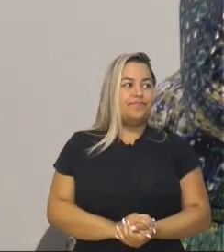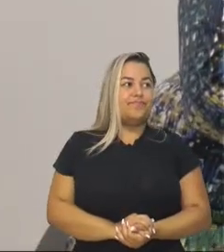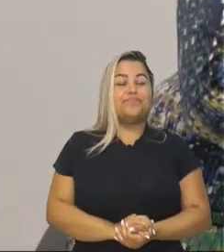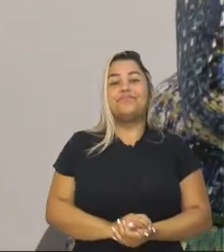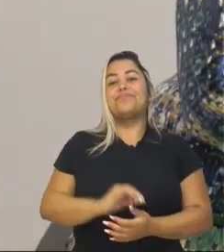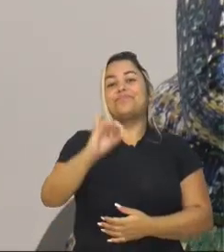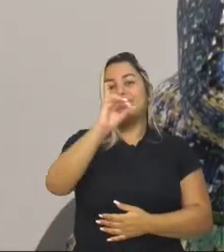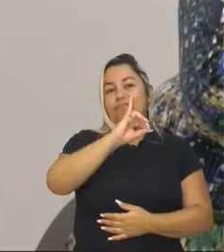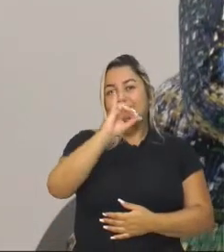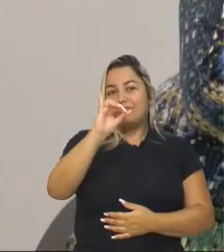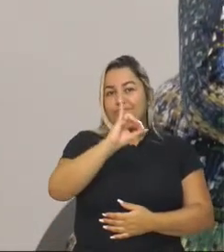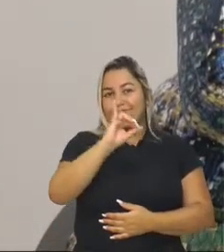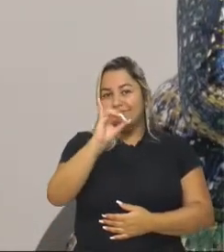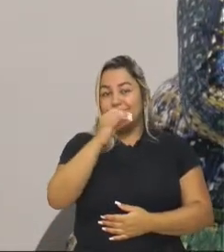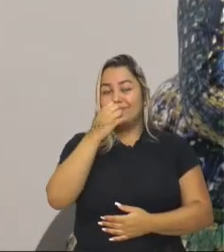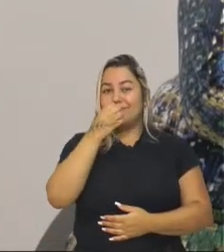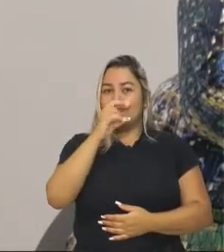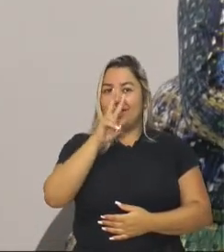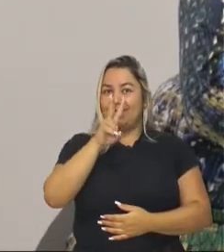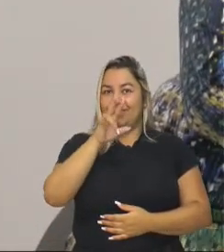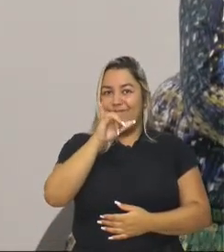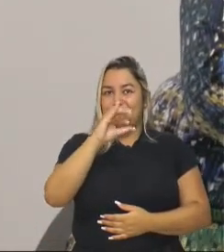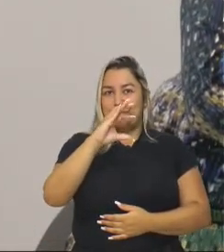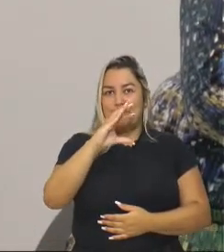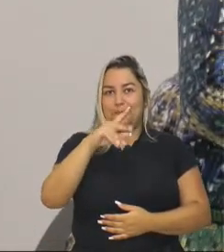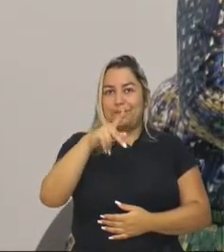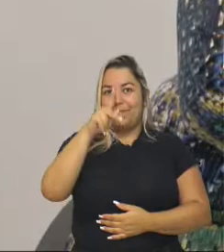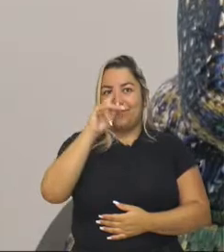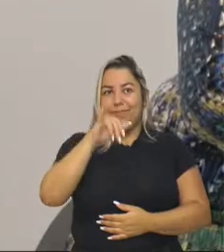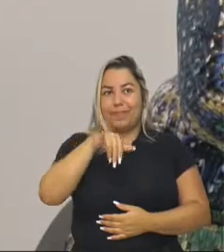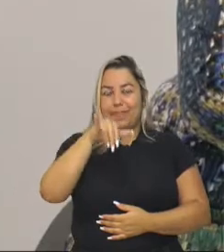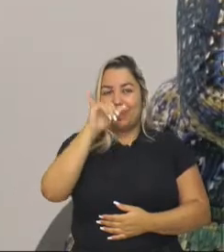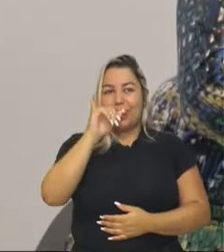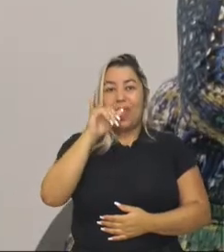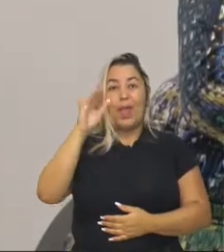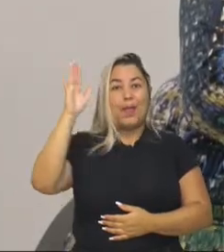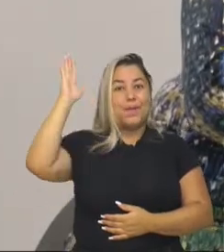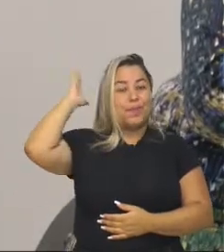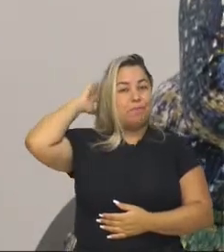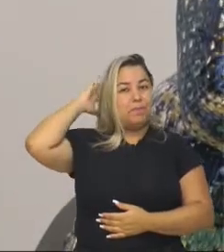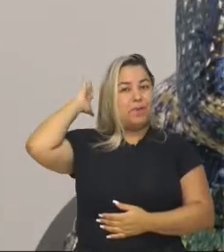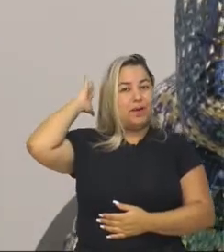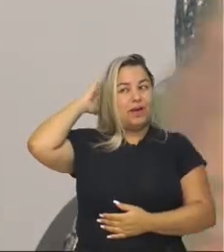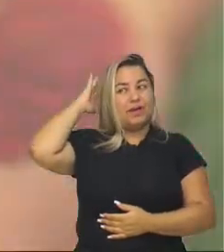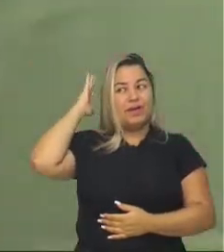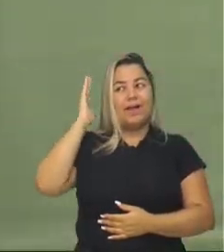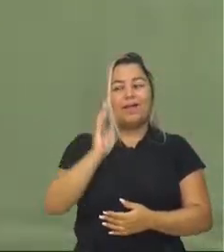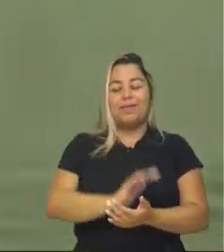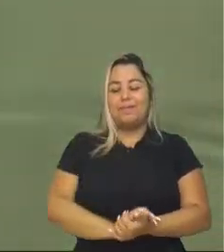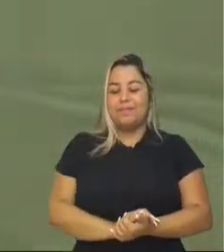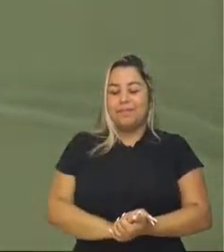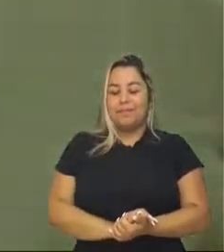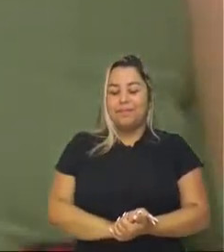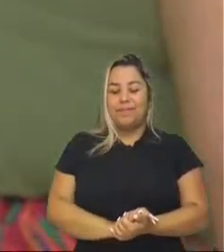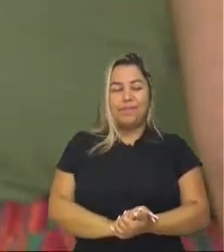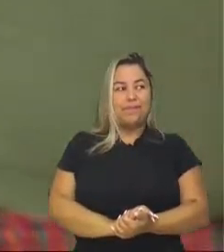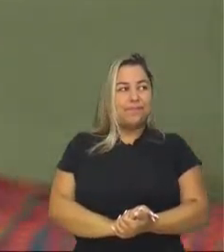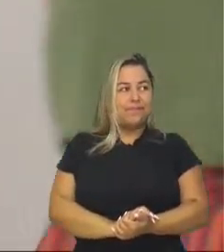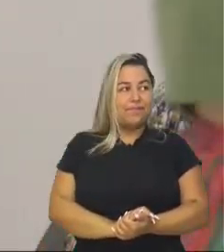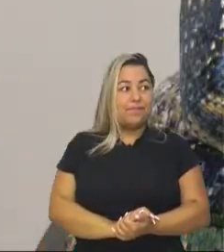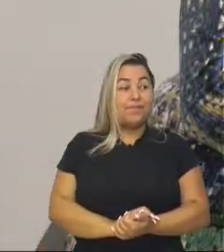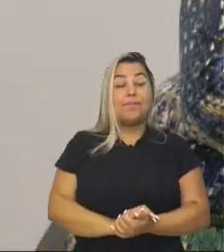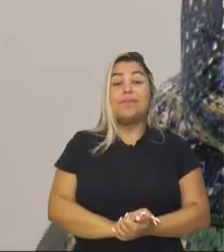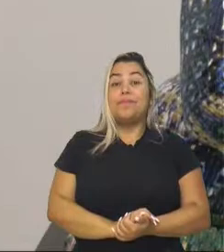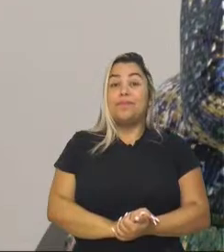Oi, gente. Eu sou o Vicky. Eu sou lá do Pará, representando aqui o CRP10 Pará Amapá.